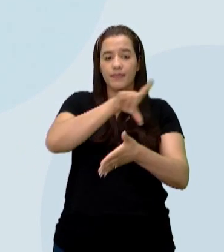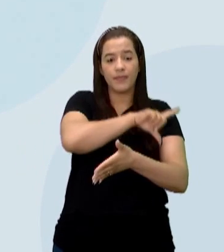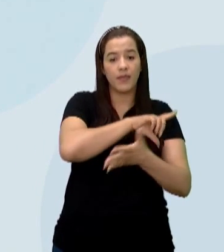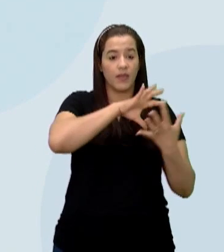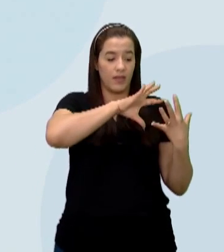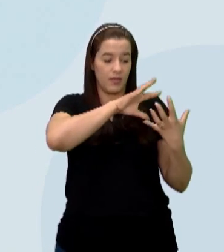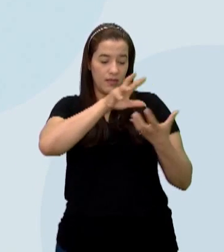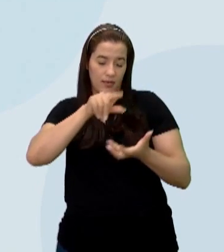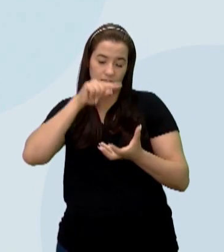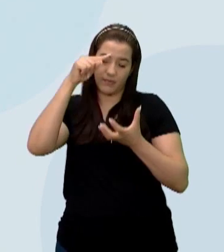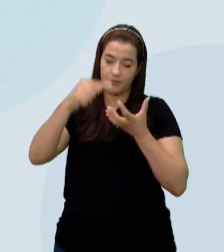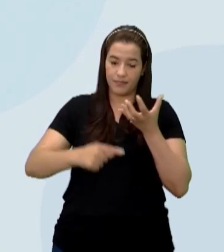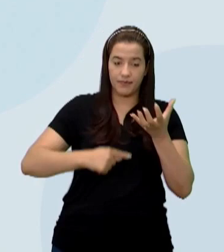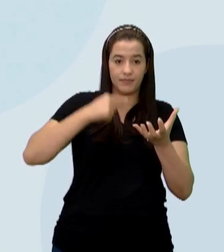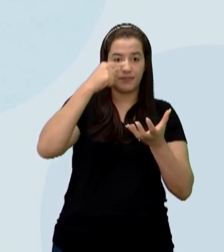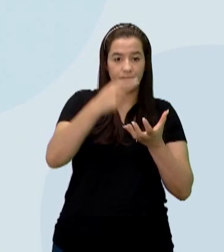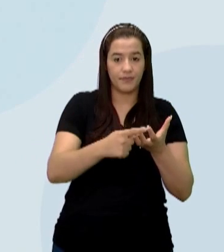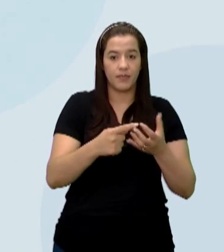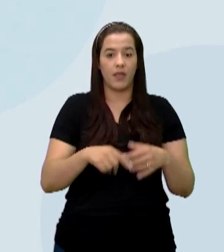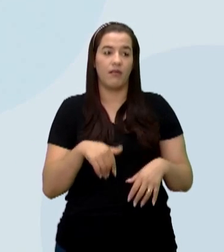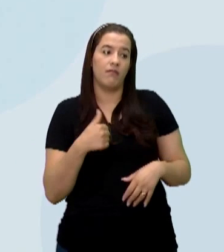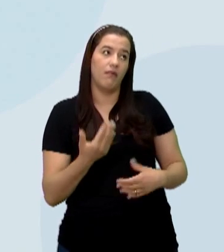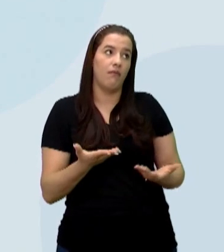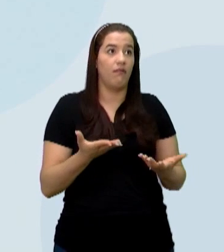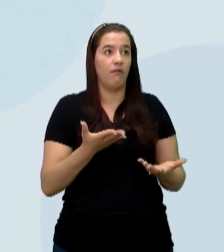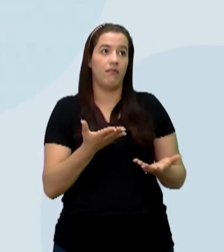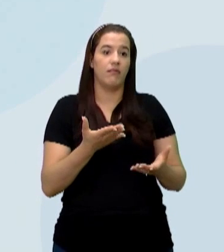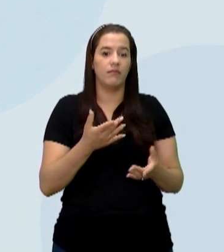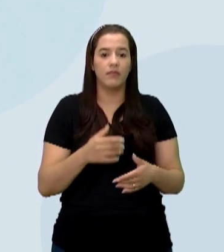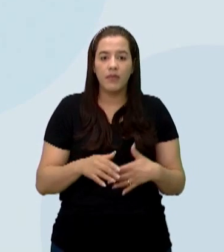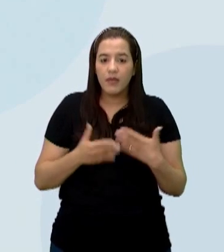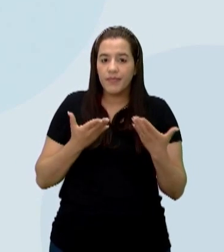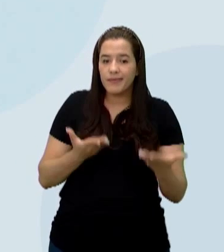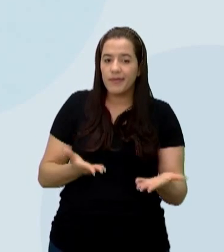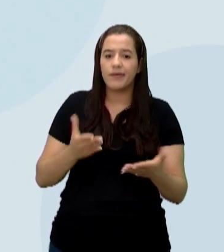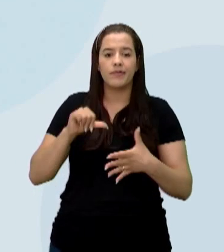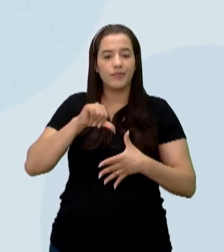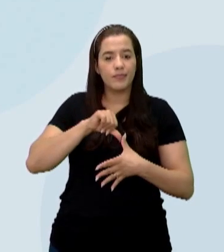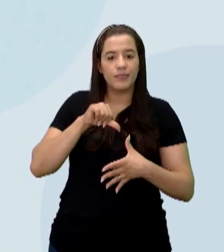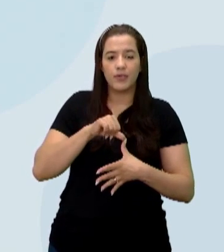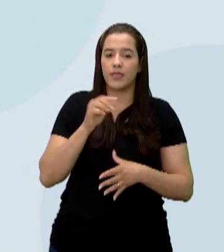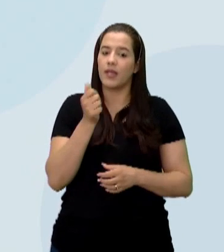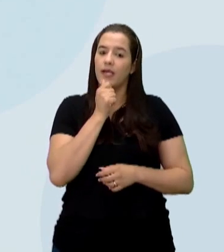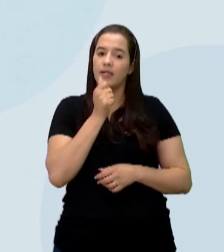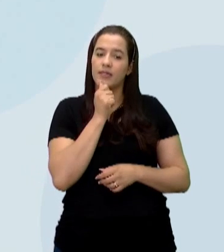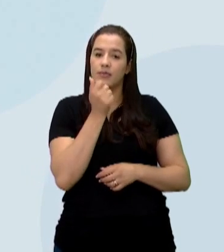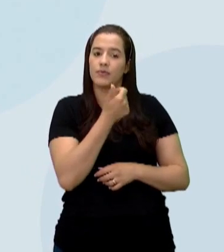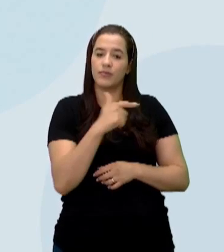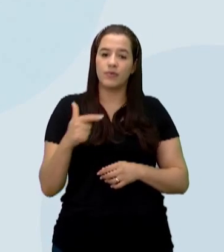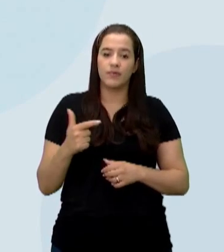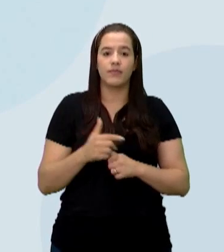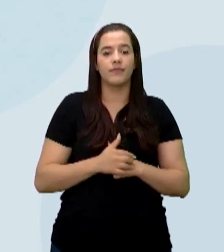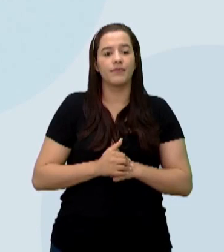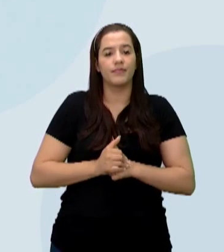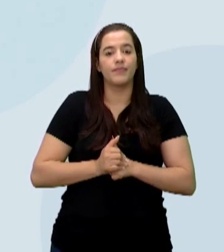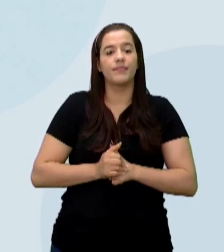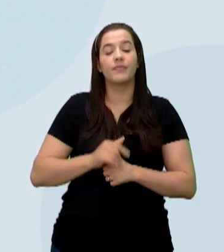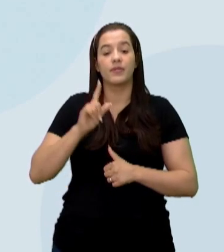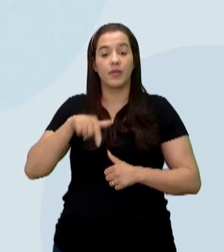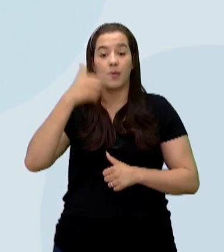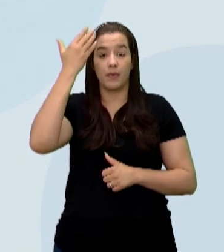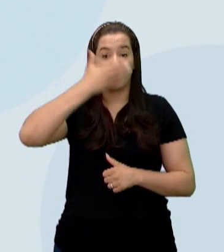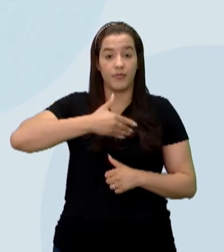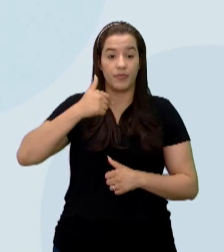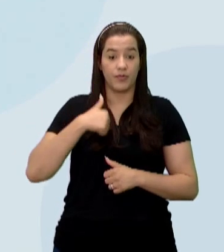Terra é redonda. Grande novidade, descobriu a América. Não, isso ainda não fiz. Para provar o